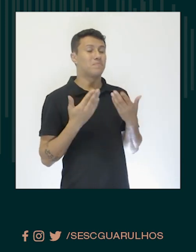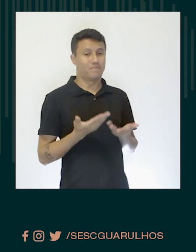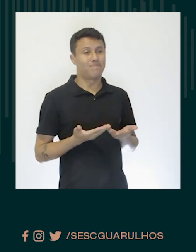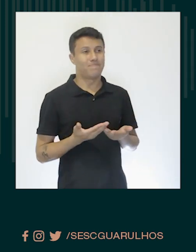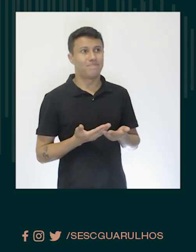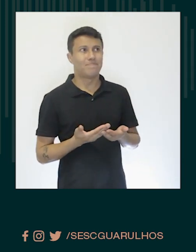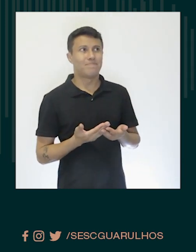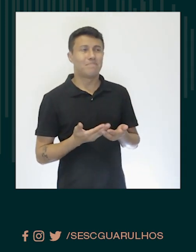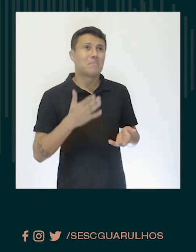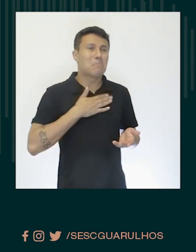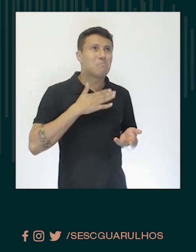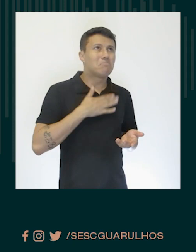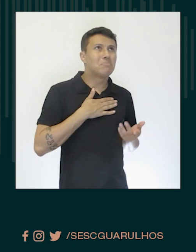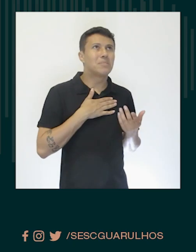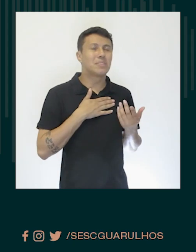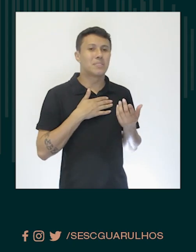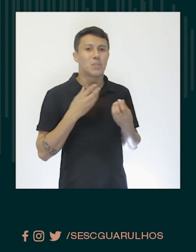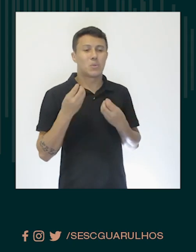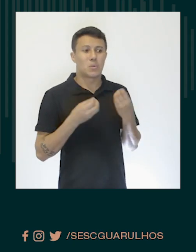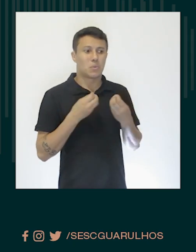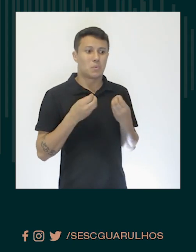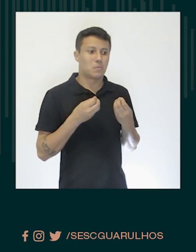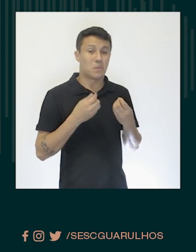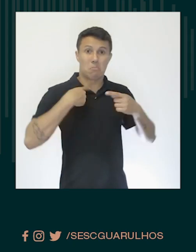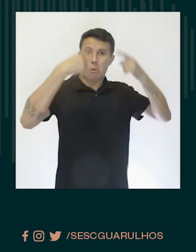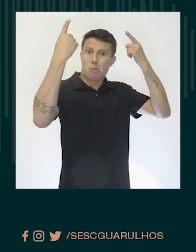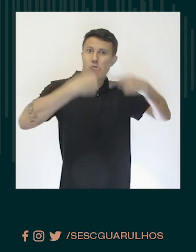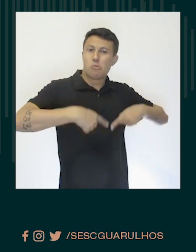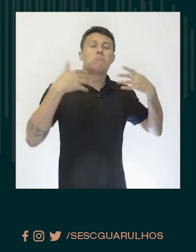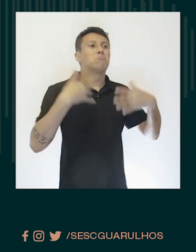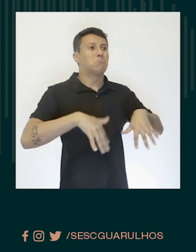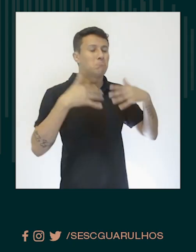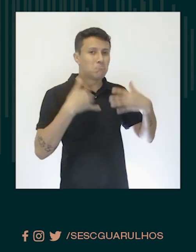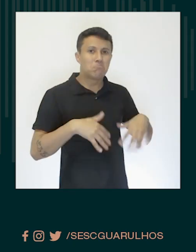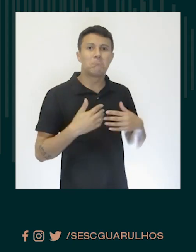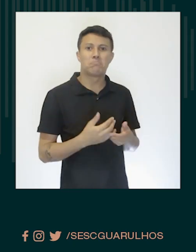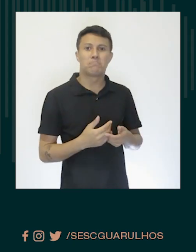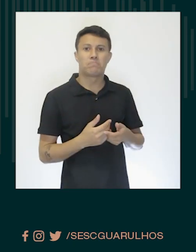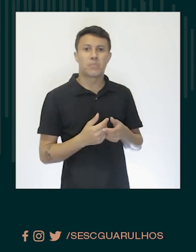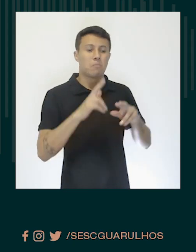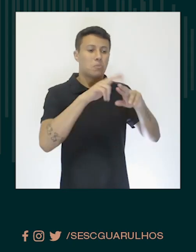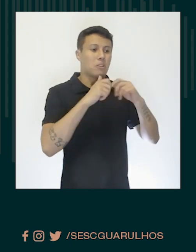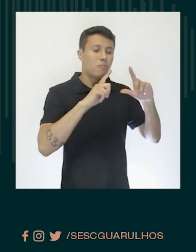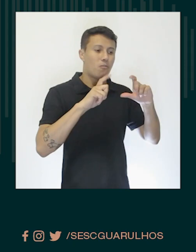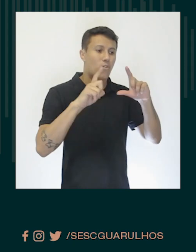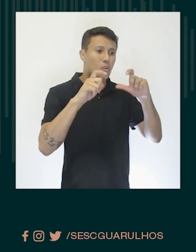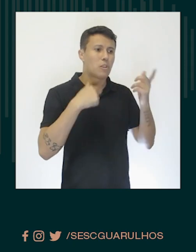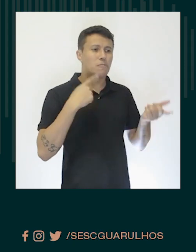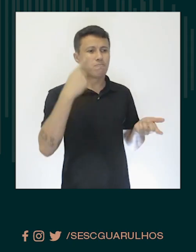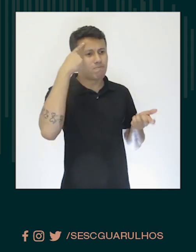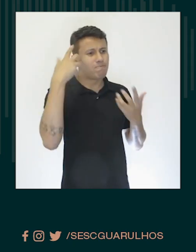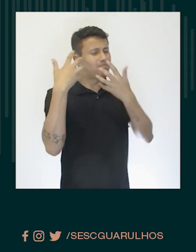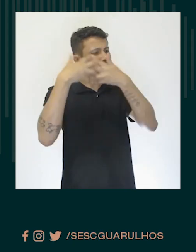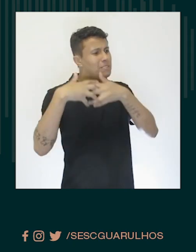Bom, para mim está sendo um grande desafio, assim. Parte da fotografia, tenho pensado bastante sobre